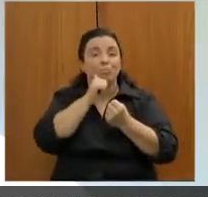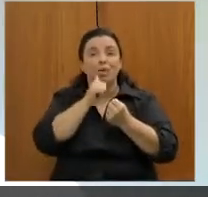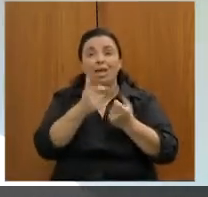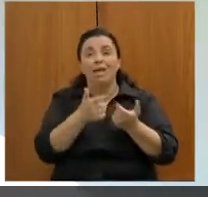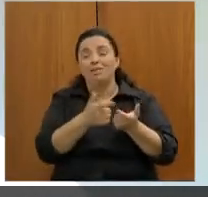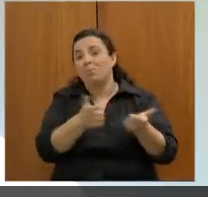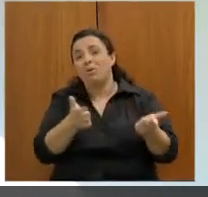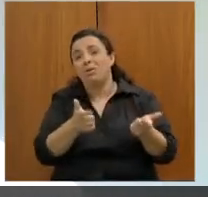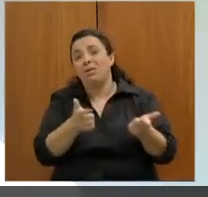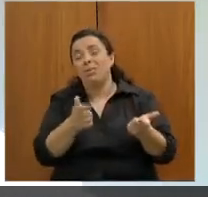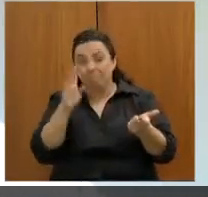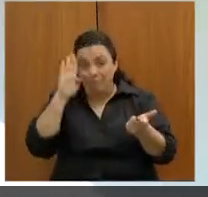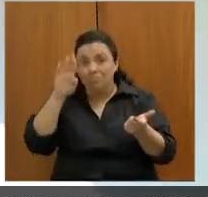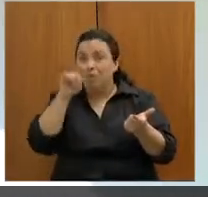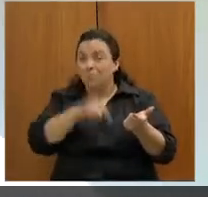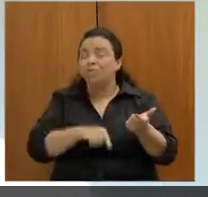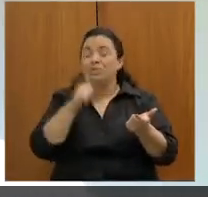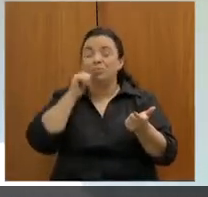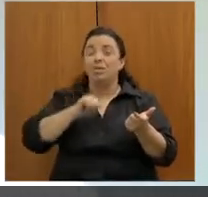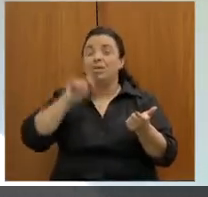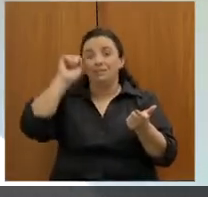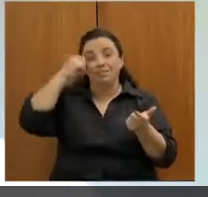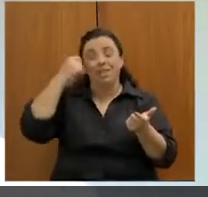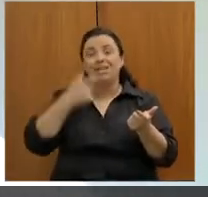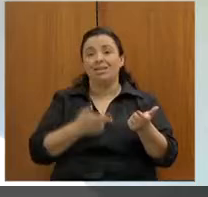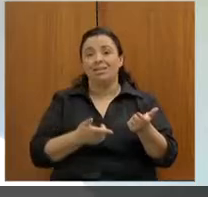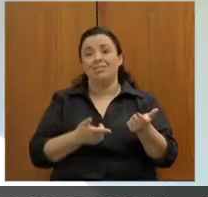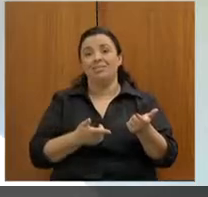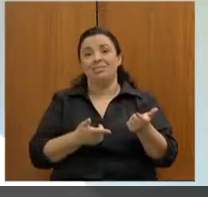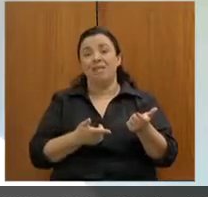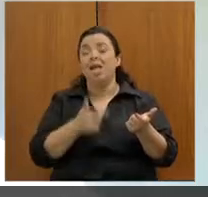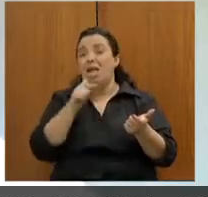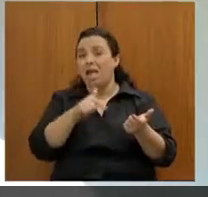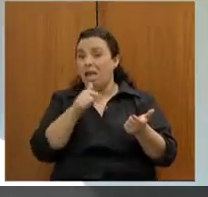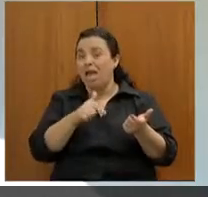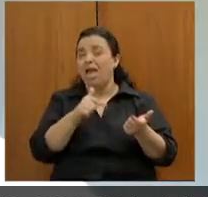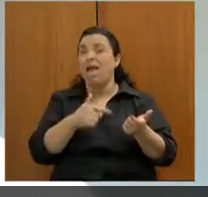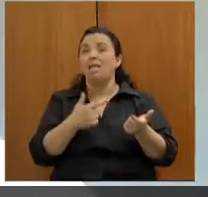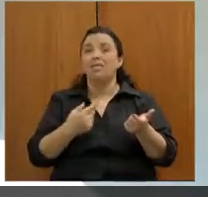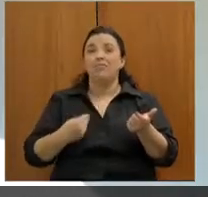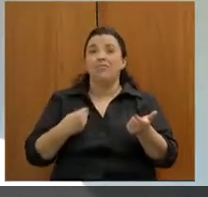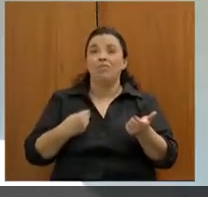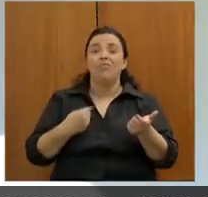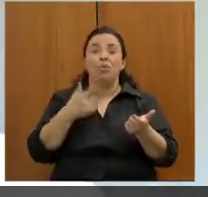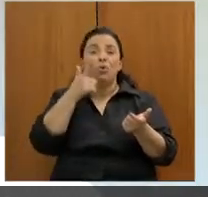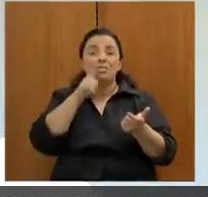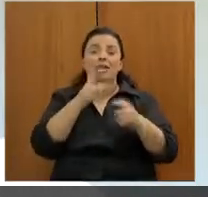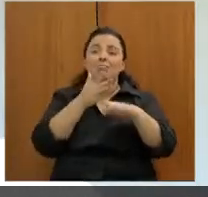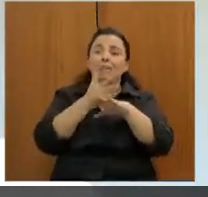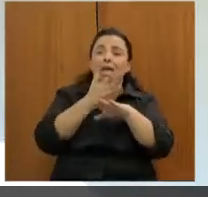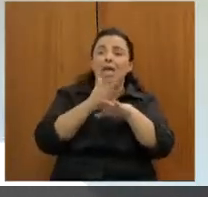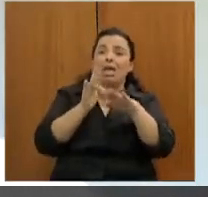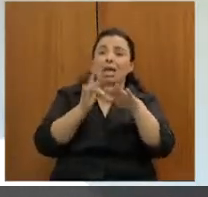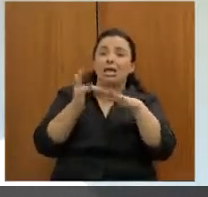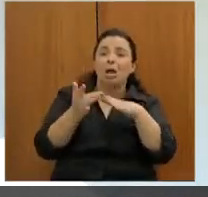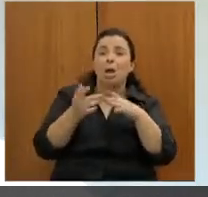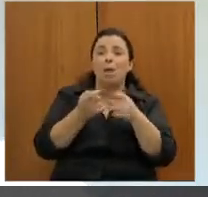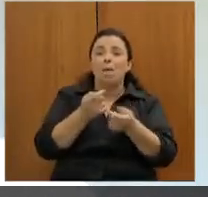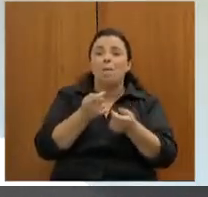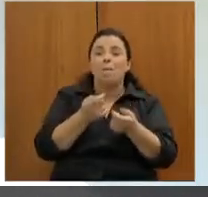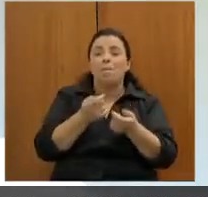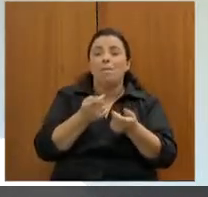altura do joelho que vive as mulheres que conseguem acessar minimamente as vezes